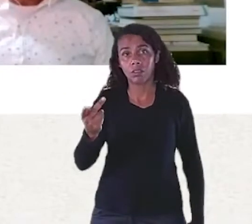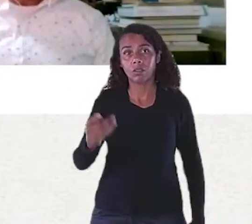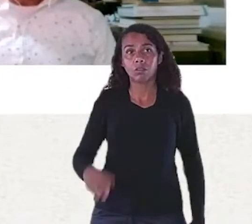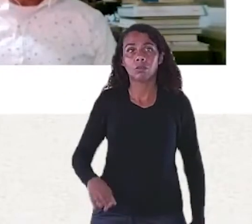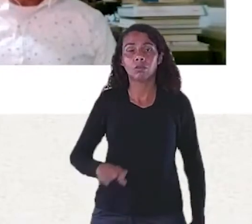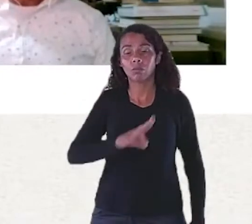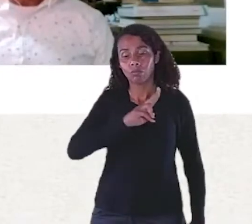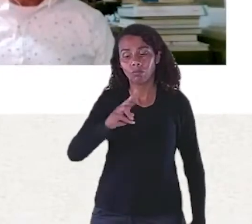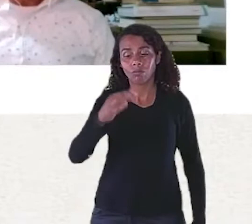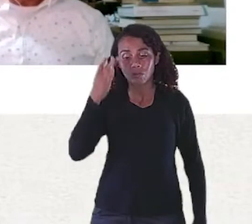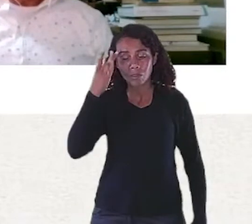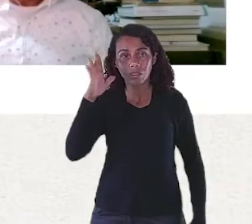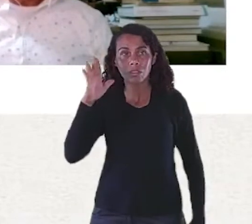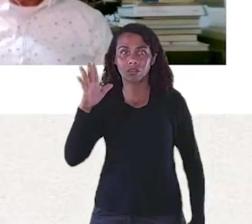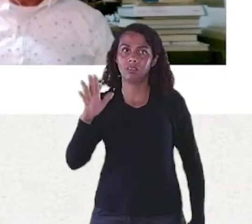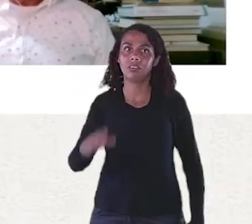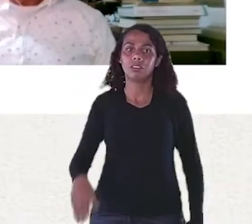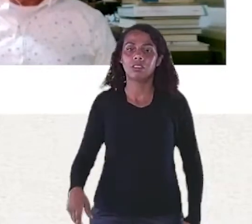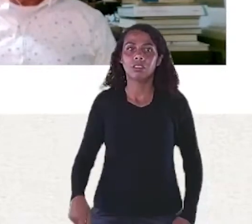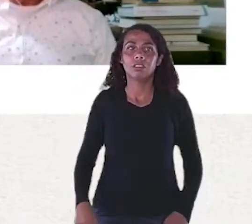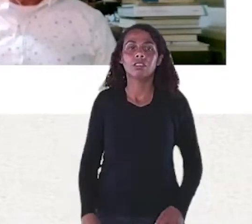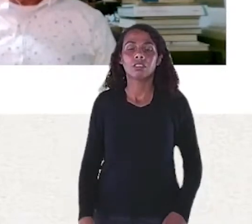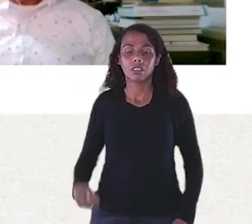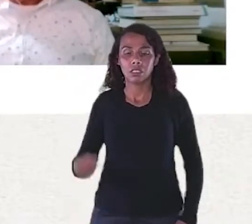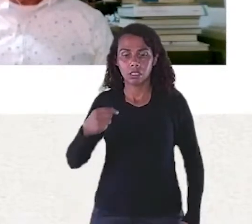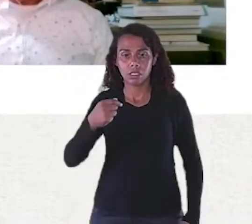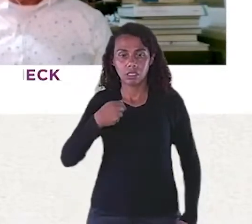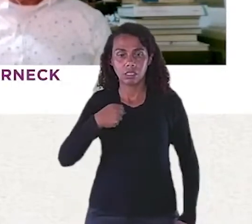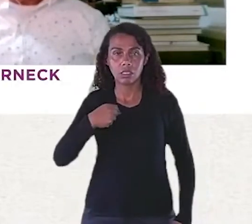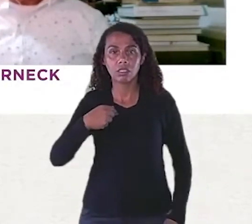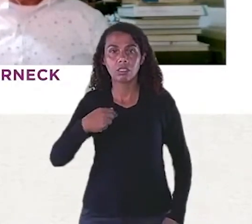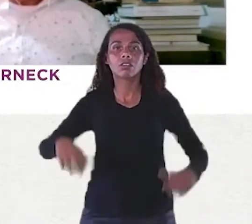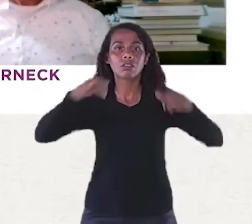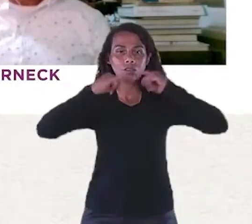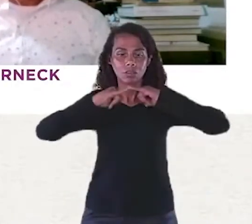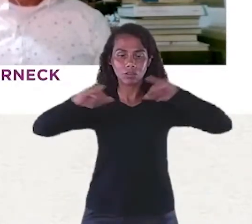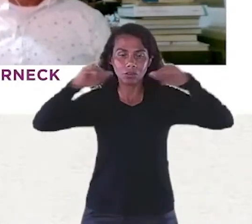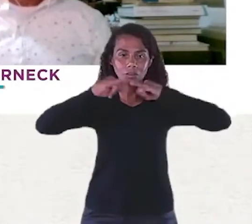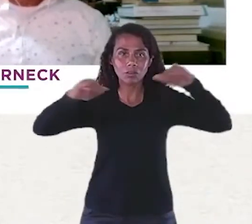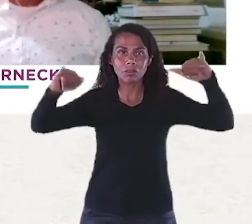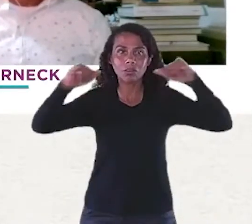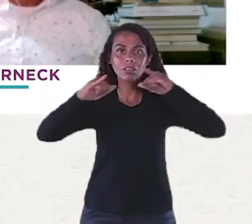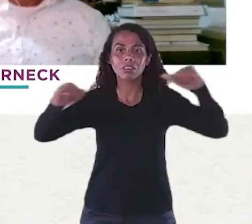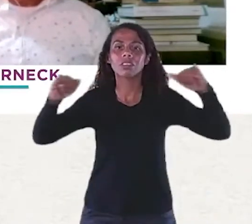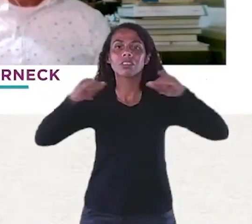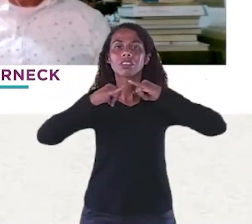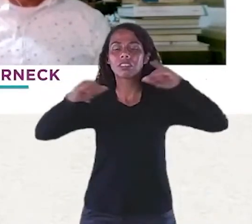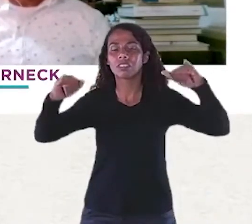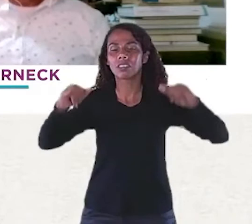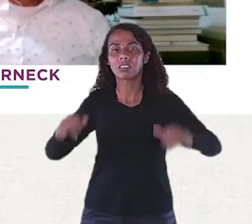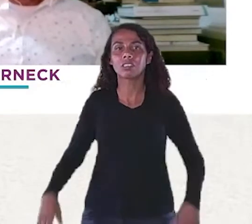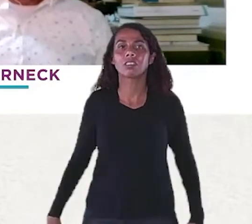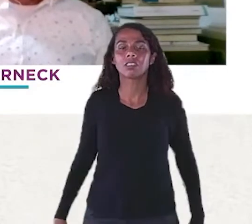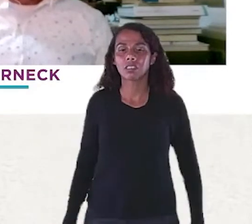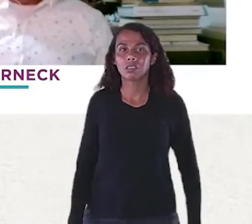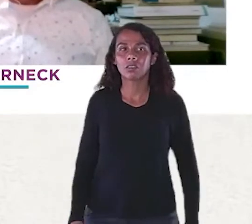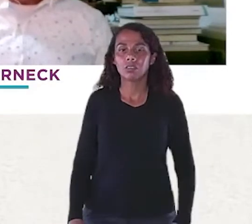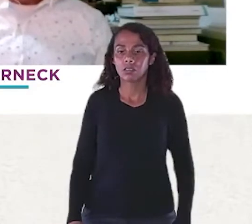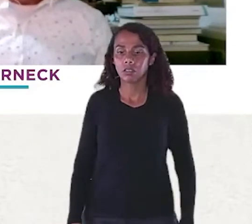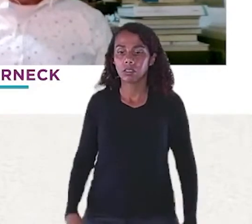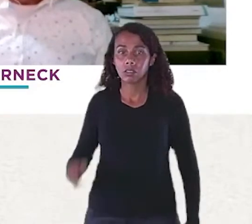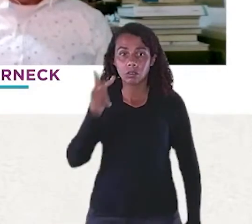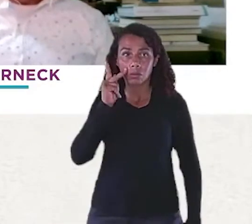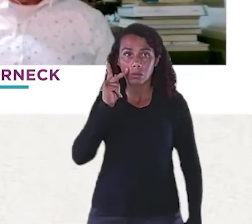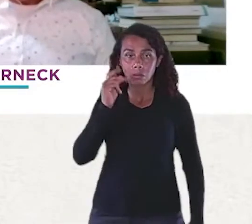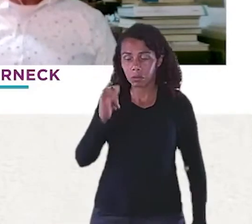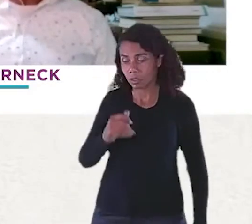Deu 1 hora e meia de evento, já estava encostado assim, né, no lugar, todo desmontado. Ele virou para mim e falou assim: